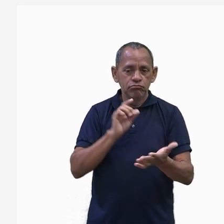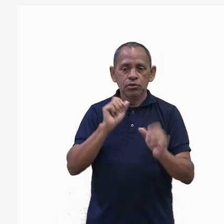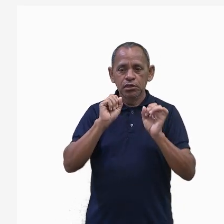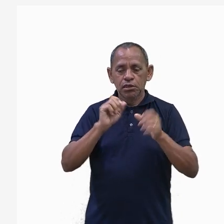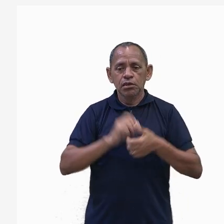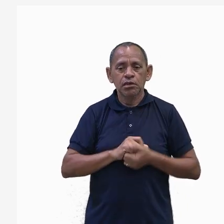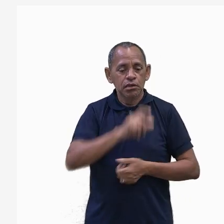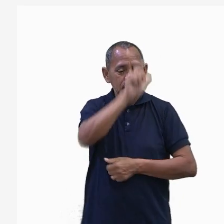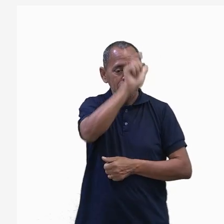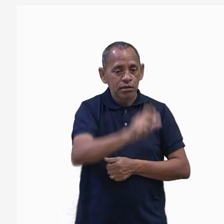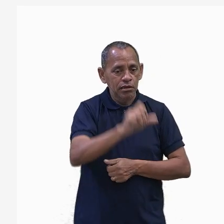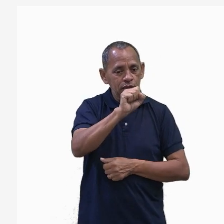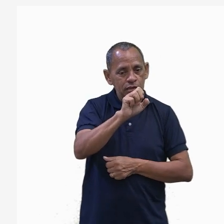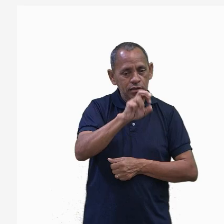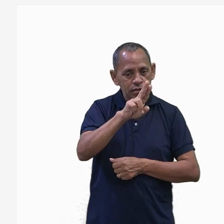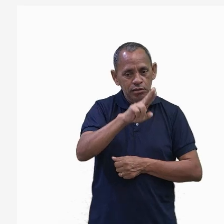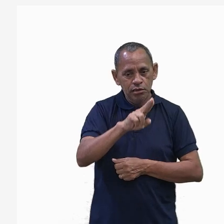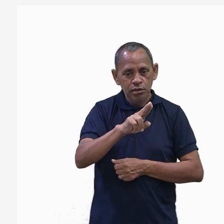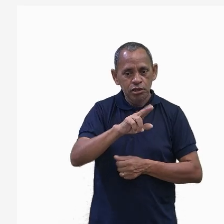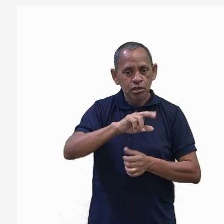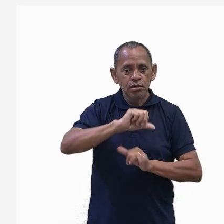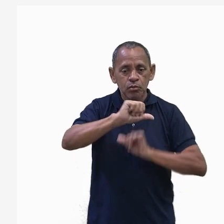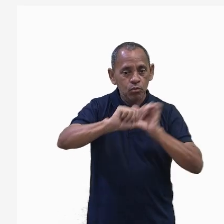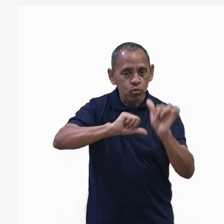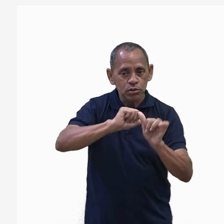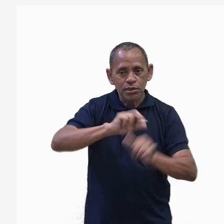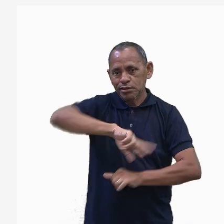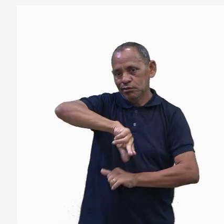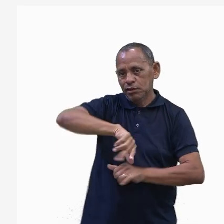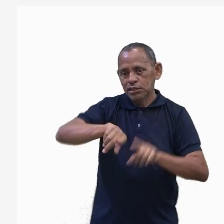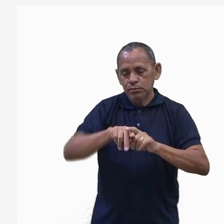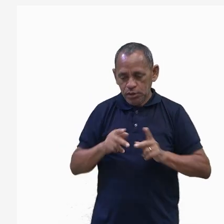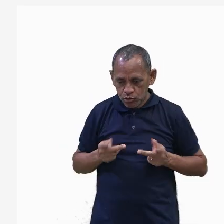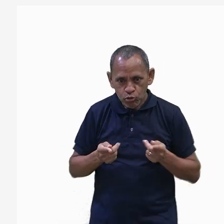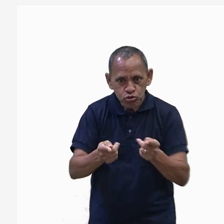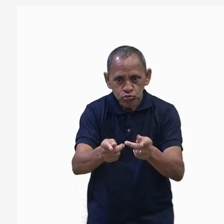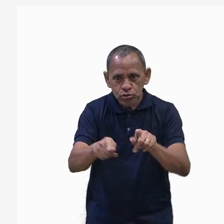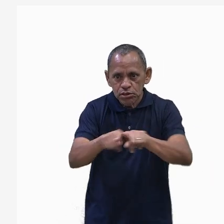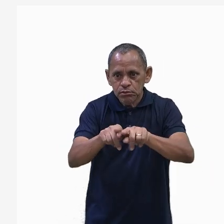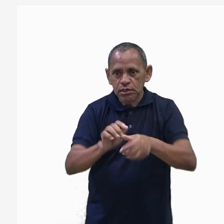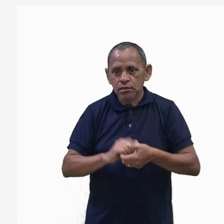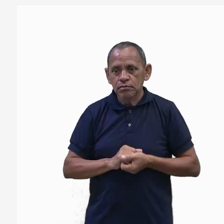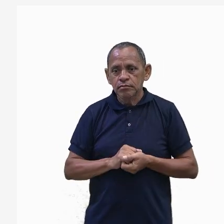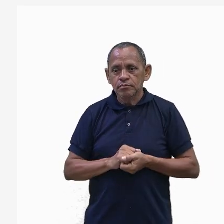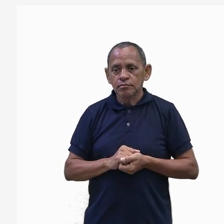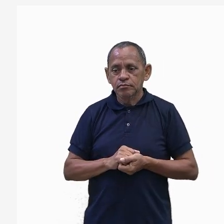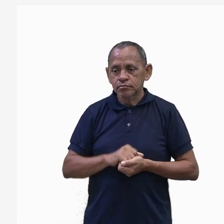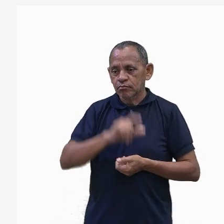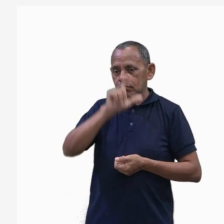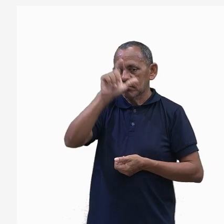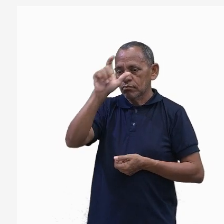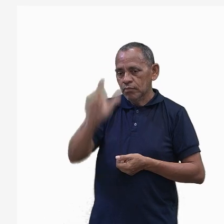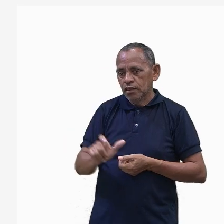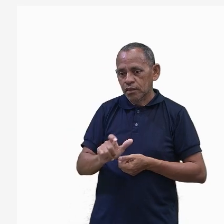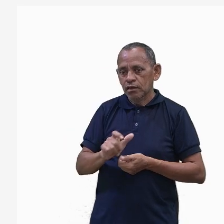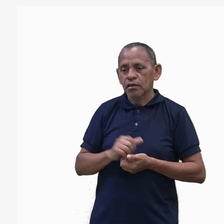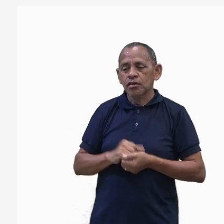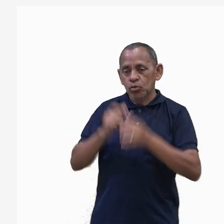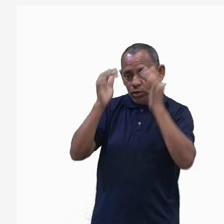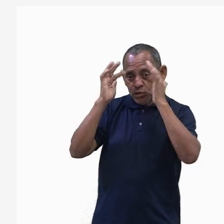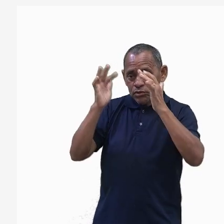ser, imutável e eterna, e que o não ser é apenas uma